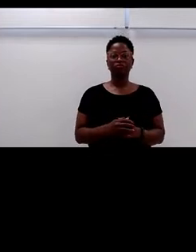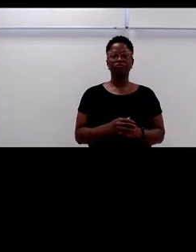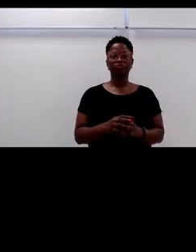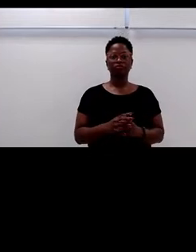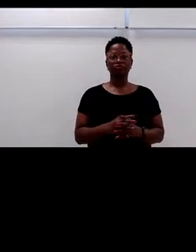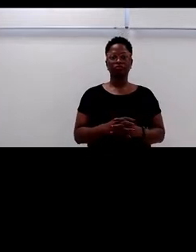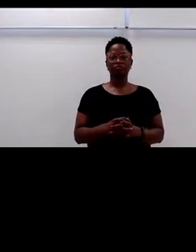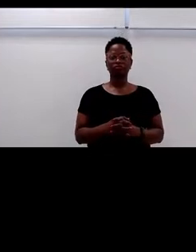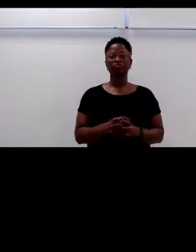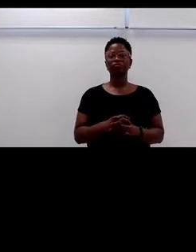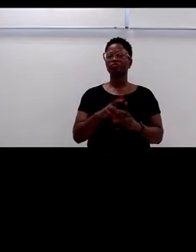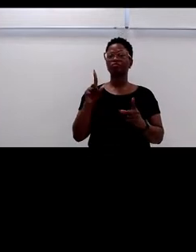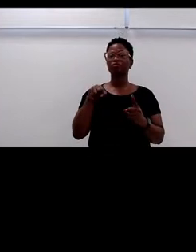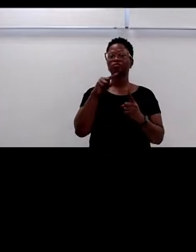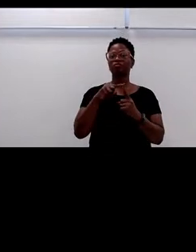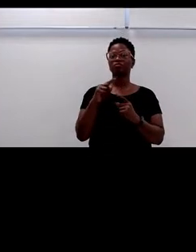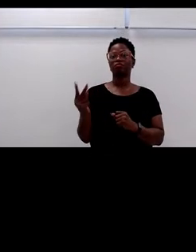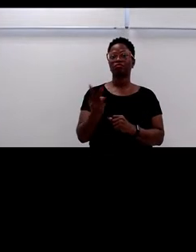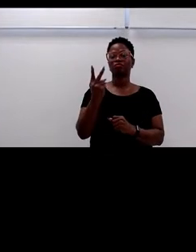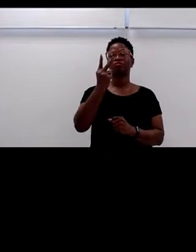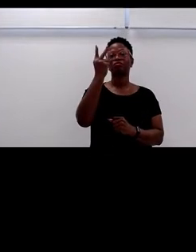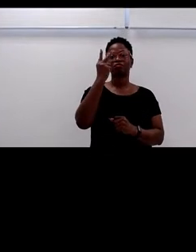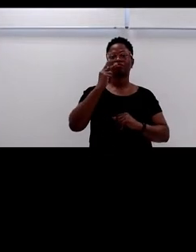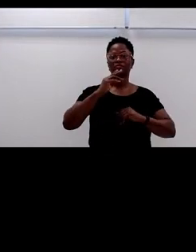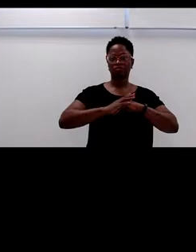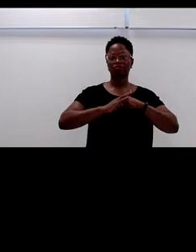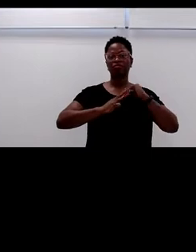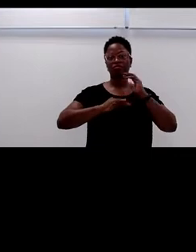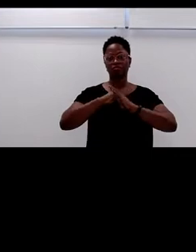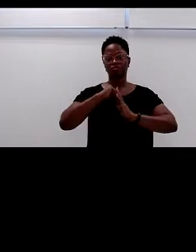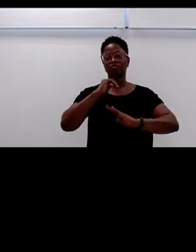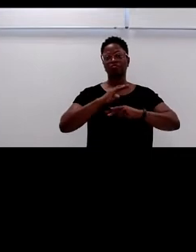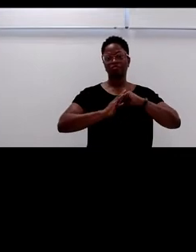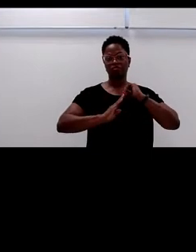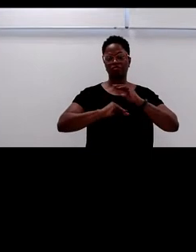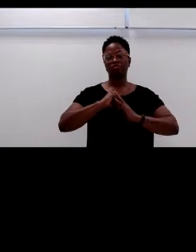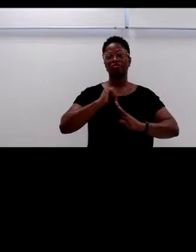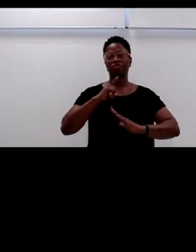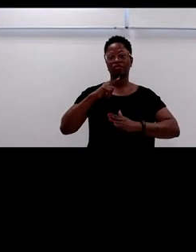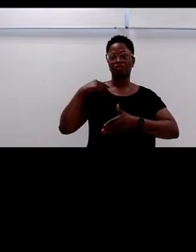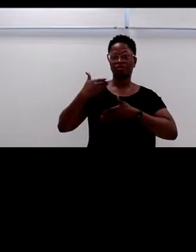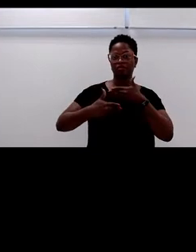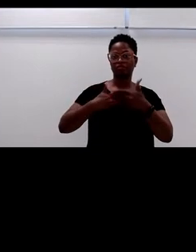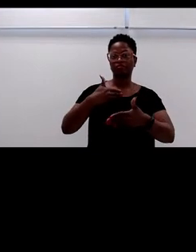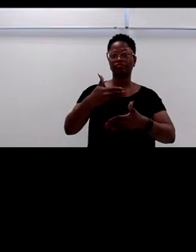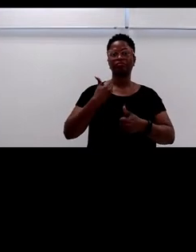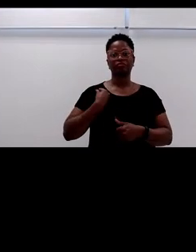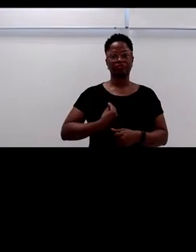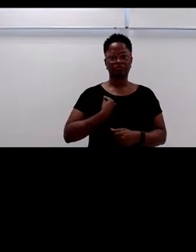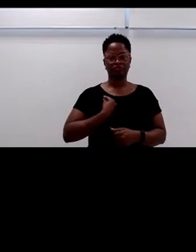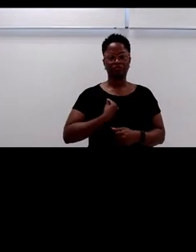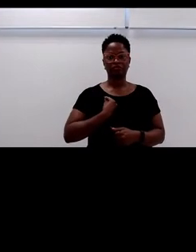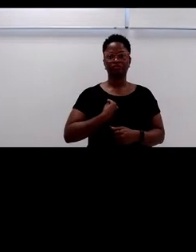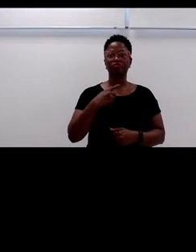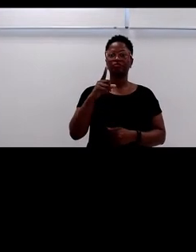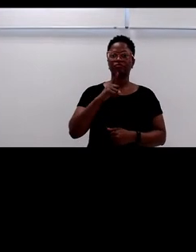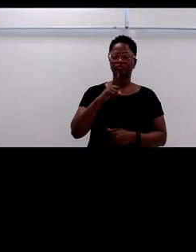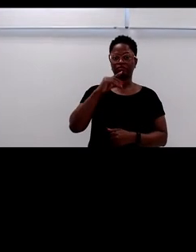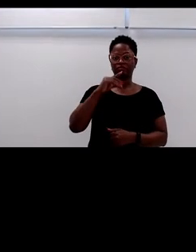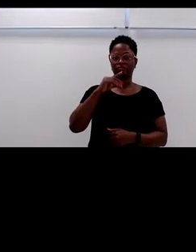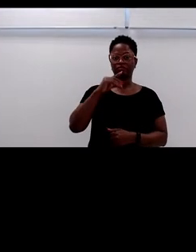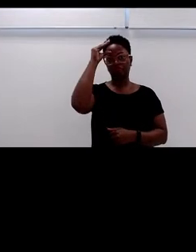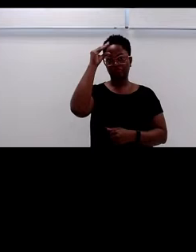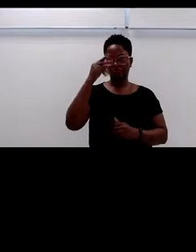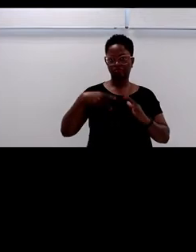O objetivo é valorizar esses profissionais que vão, ao longo da vida, ganhando conhecimento pela